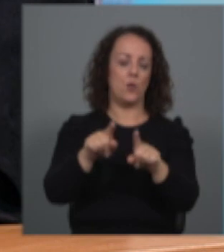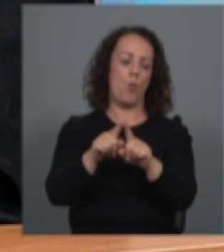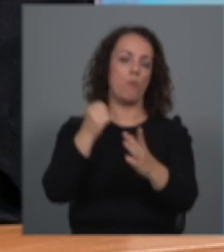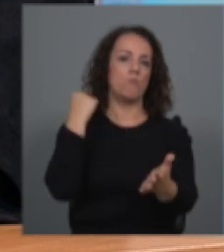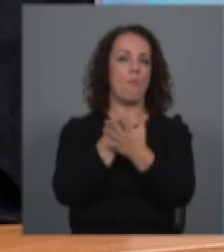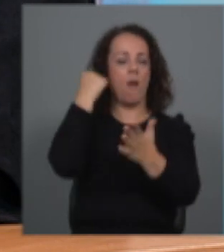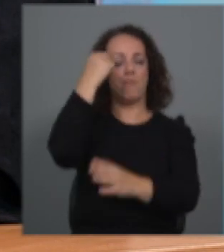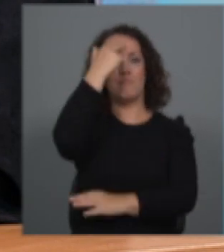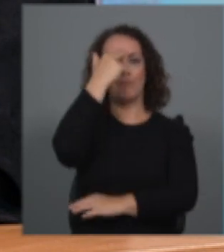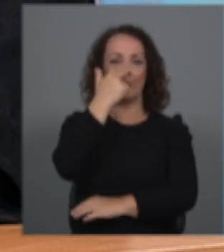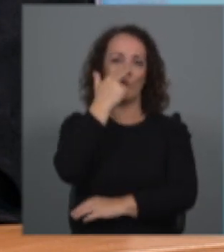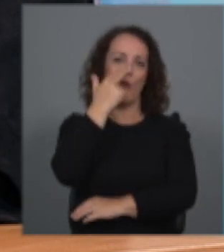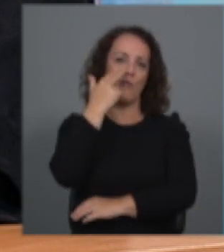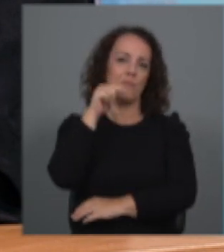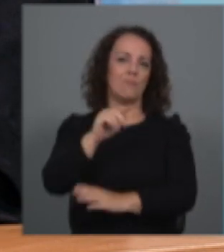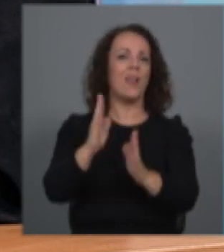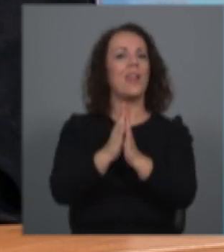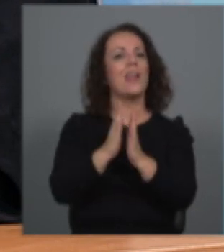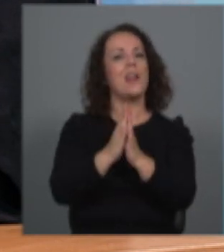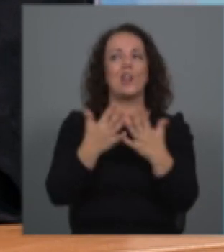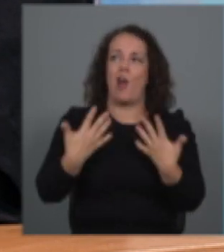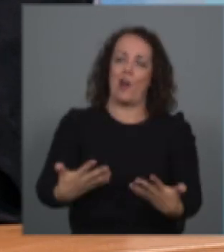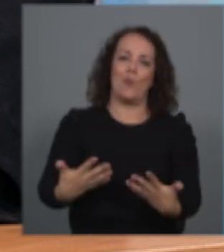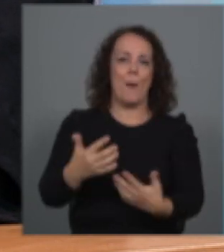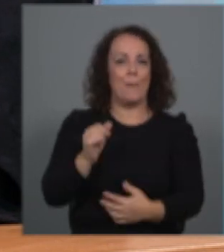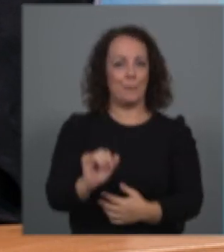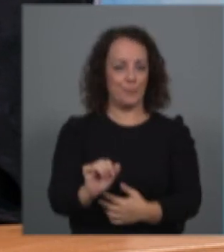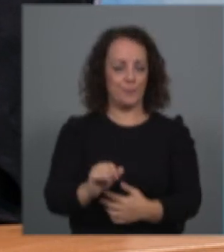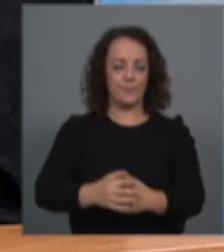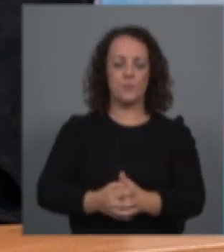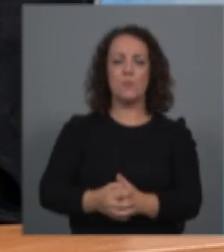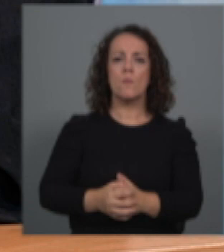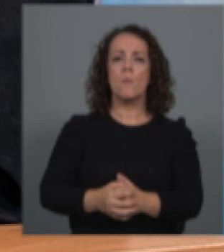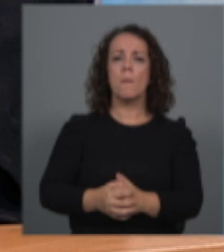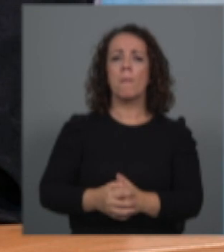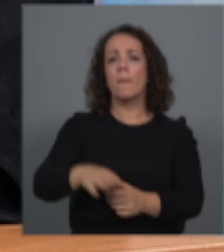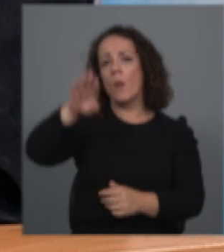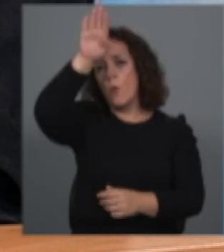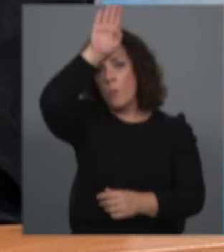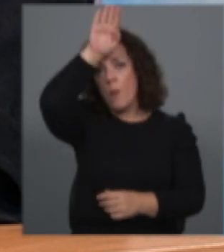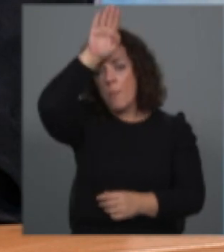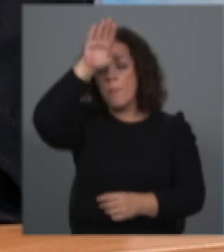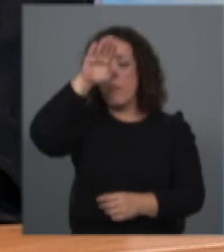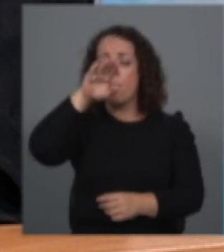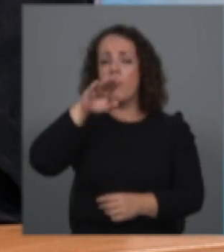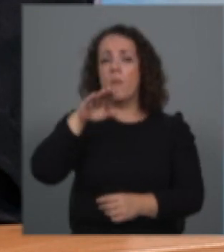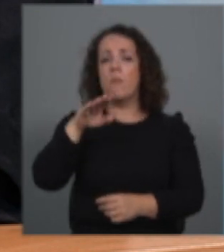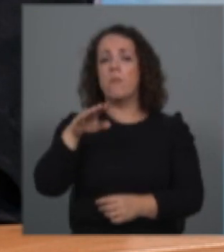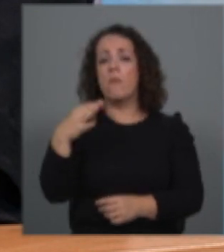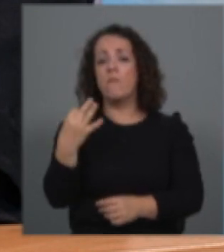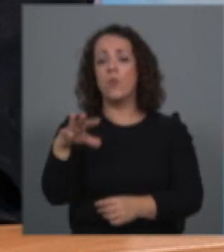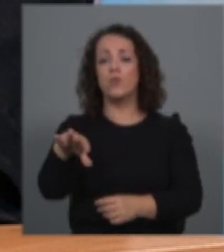na história da Igreja contemporânea. Papa Francisco, com a escolha do nome,